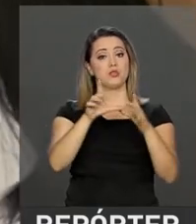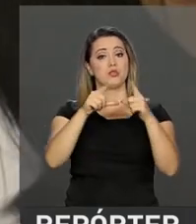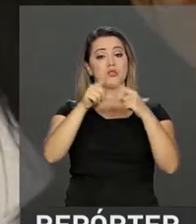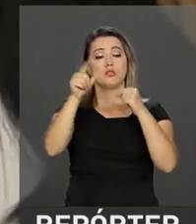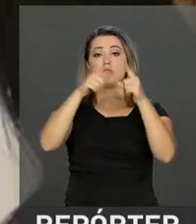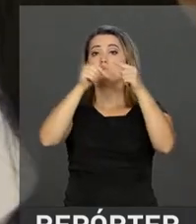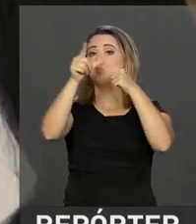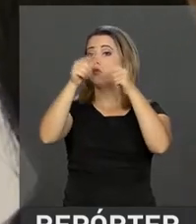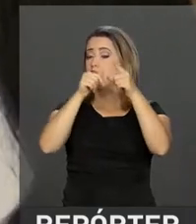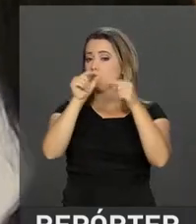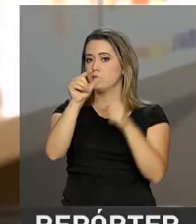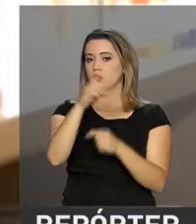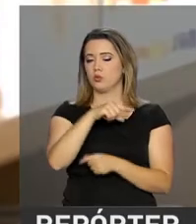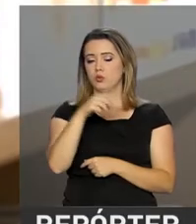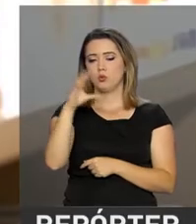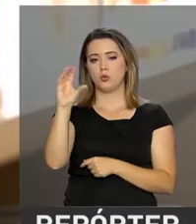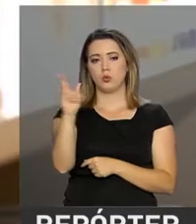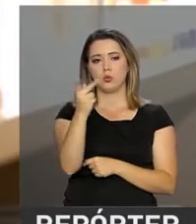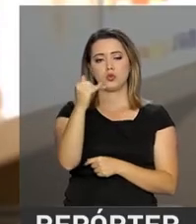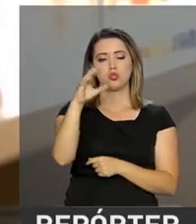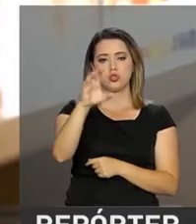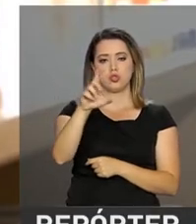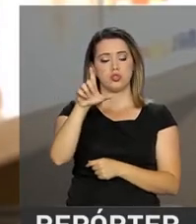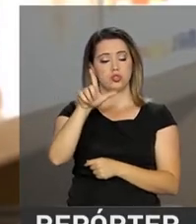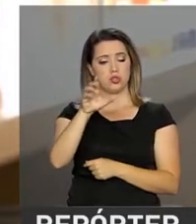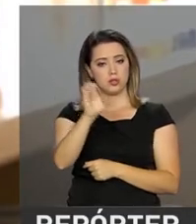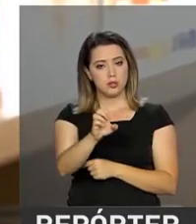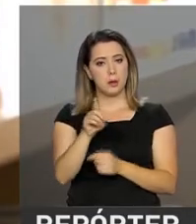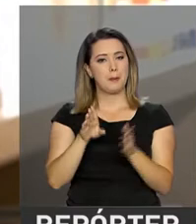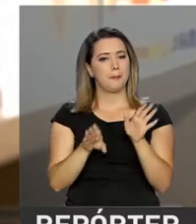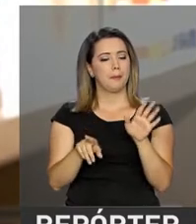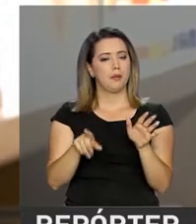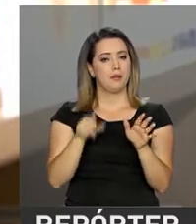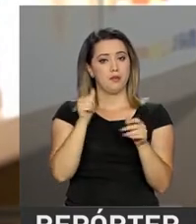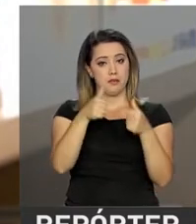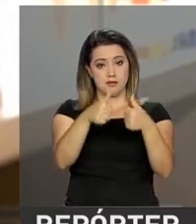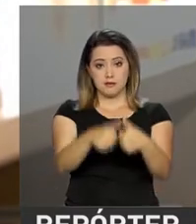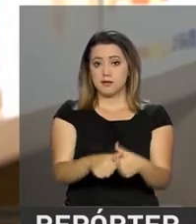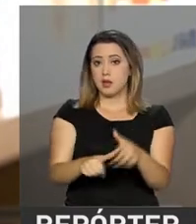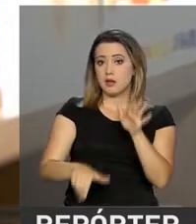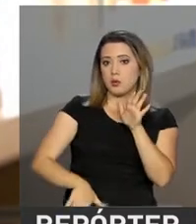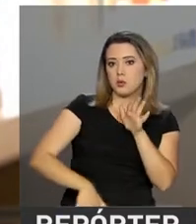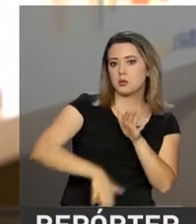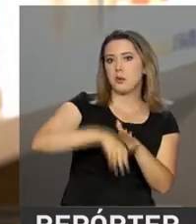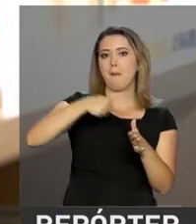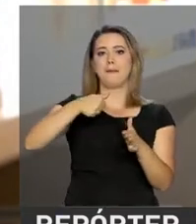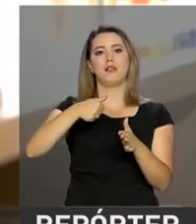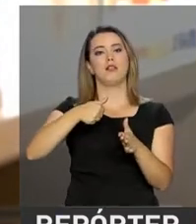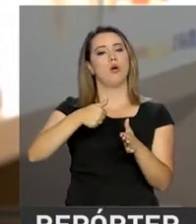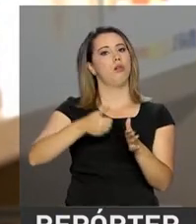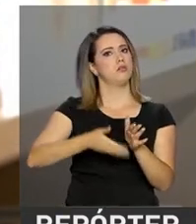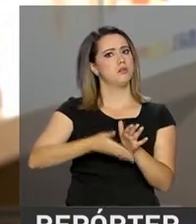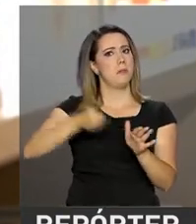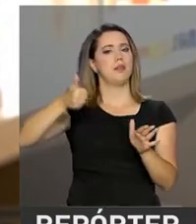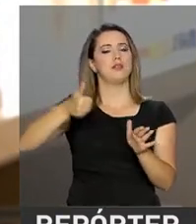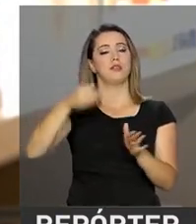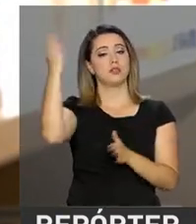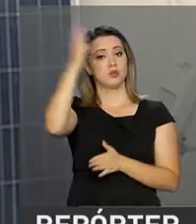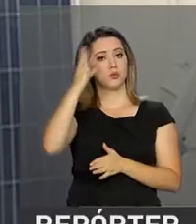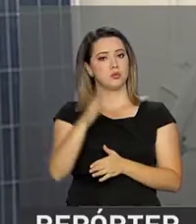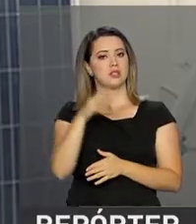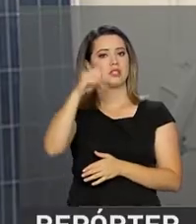em Antofagasta, no Chile. Para estar entre os melhores do Brasil, Miriam encarou uma rotina de até 9 horas de estudos por